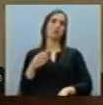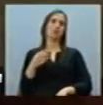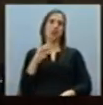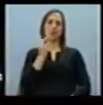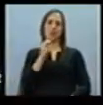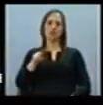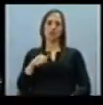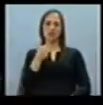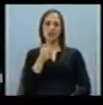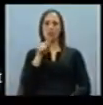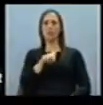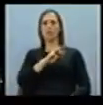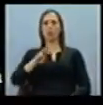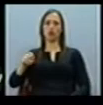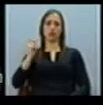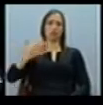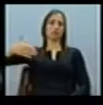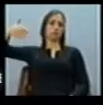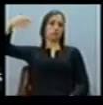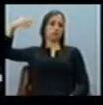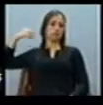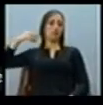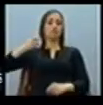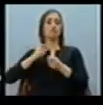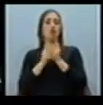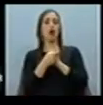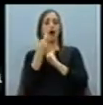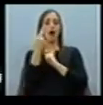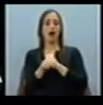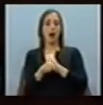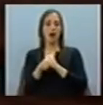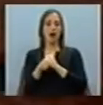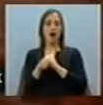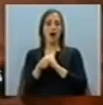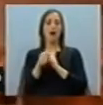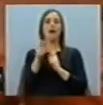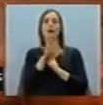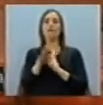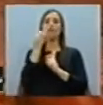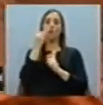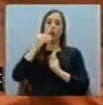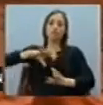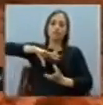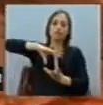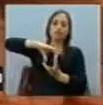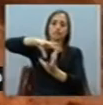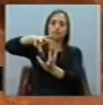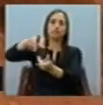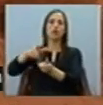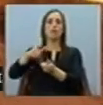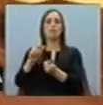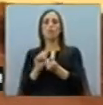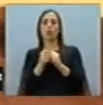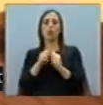mil milhões de anos houve uma alteração na rotação, no eixo, não no eixo, mas uma alteração